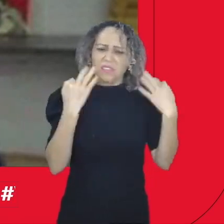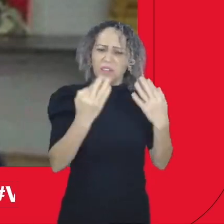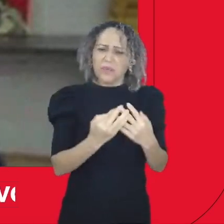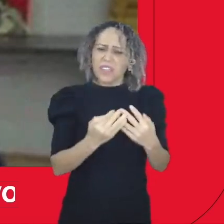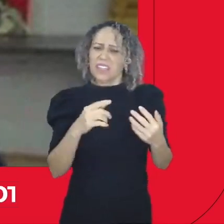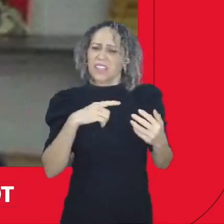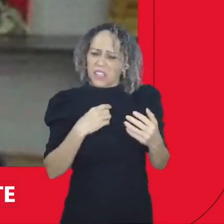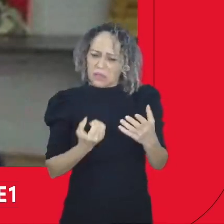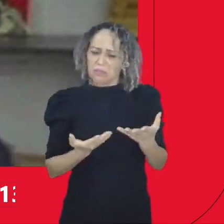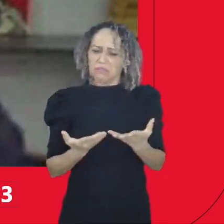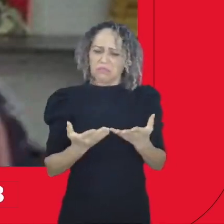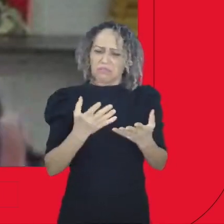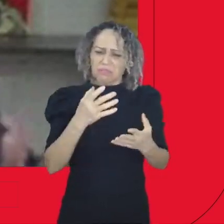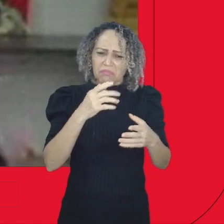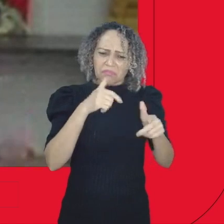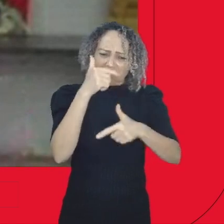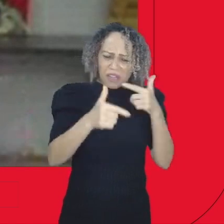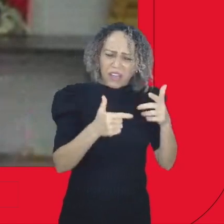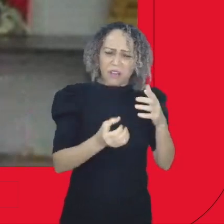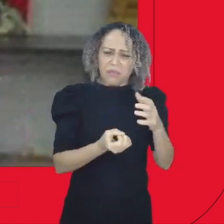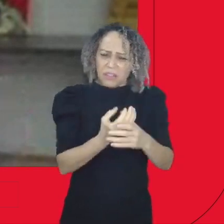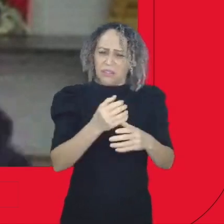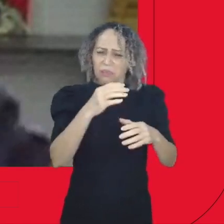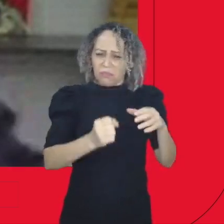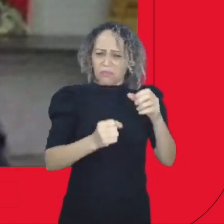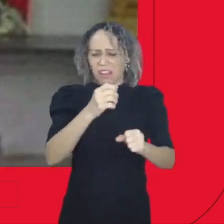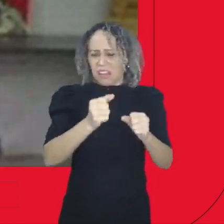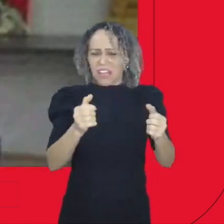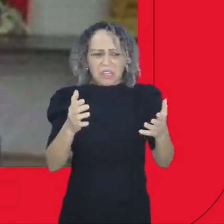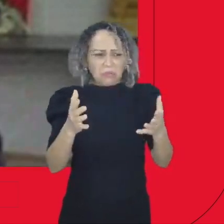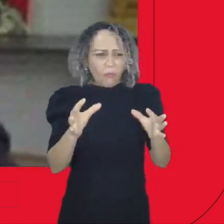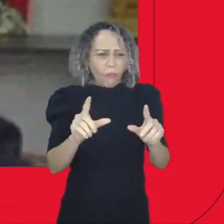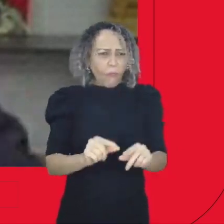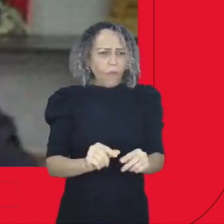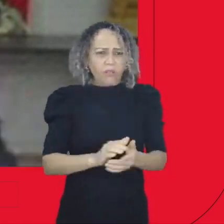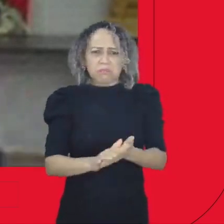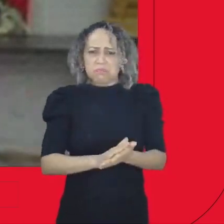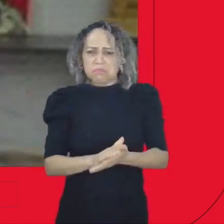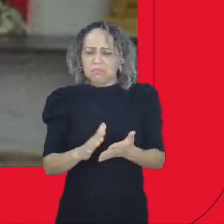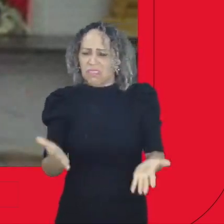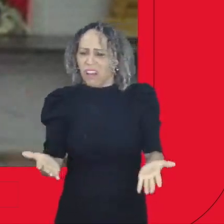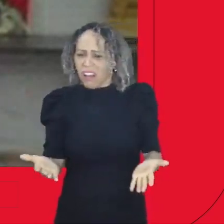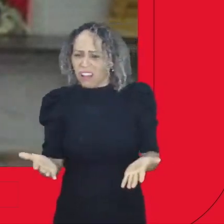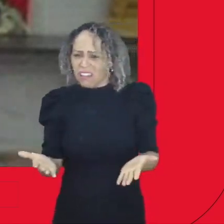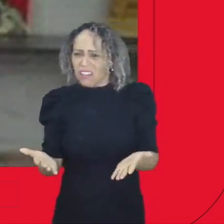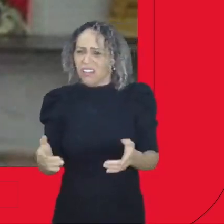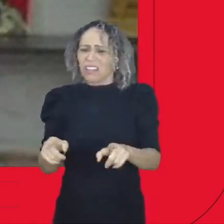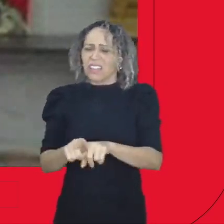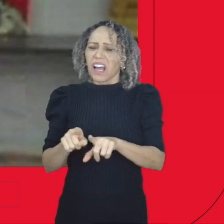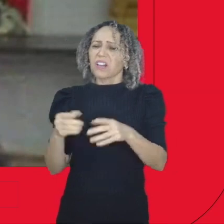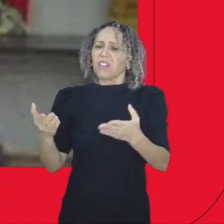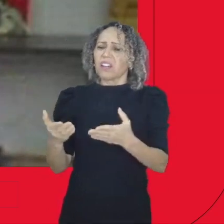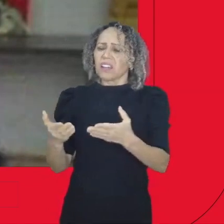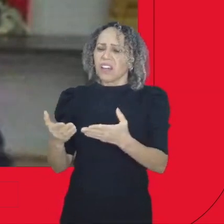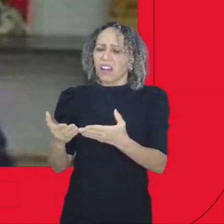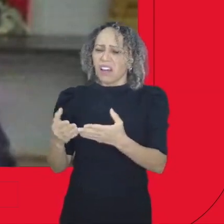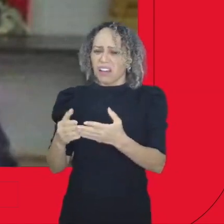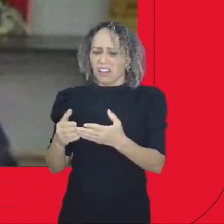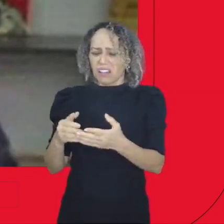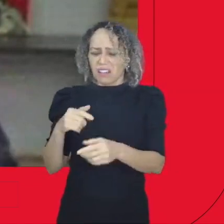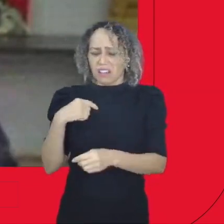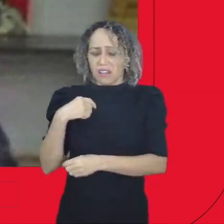arroz, e nós estamos aqui nesse Rio Grande, produzindo muito, mandando muito a produção para fora, para matar a fome